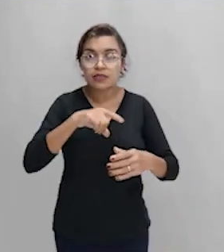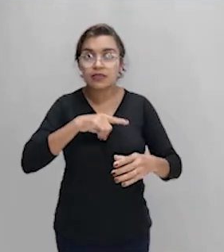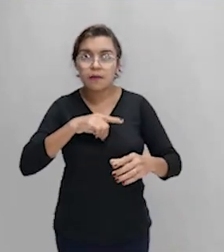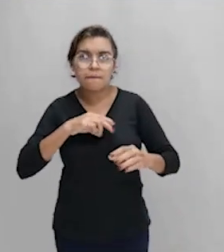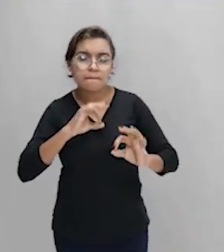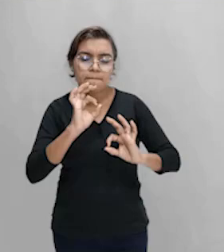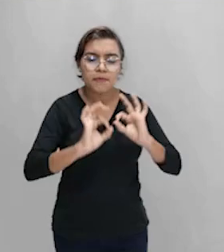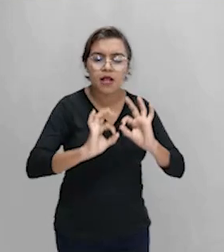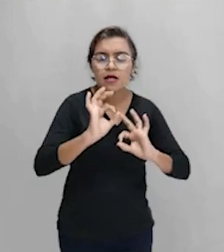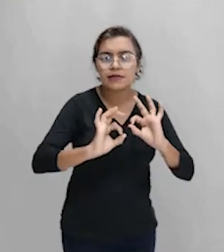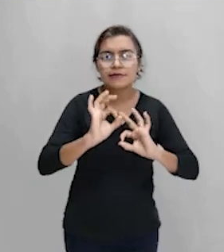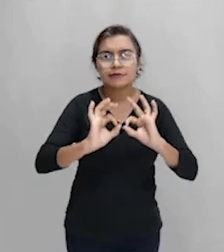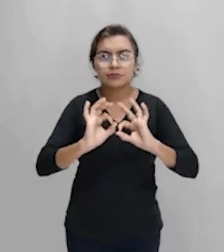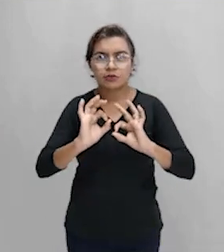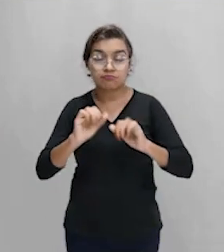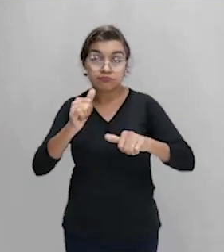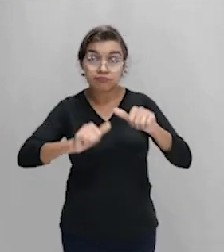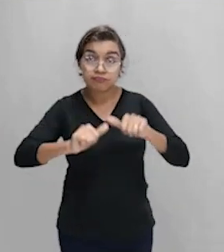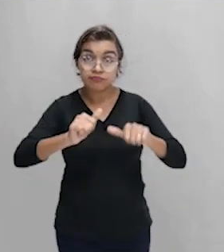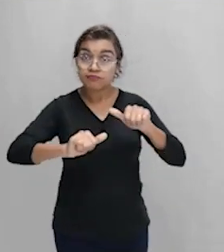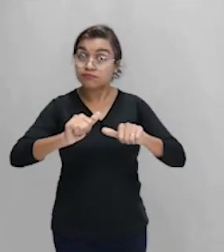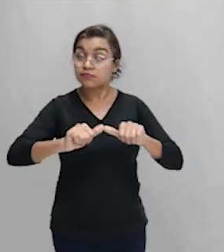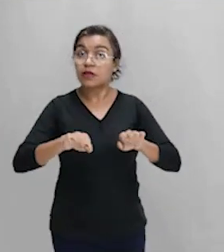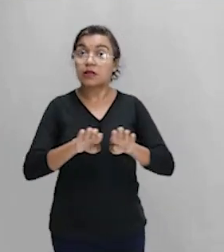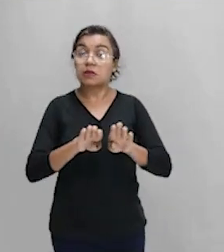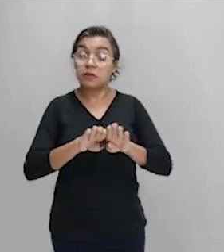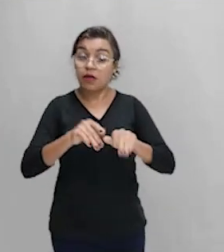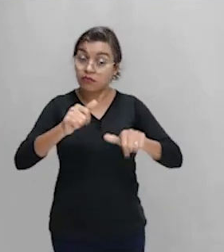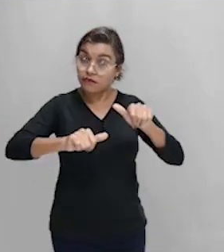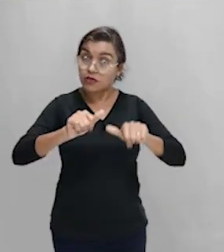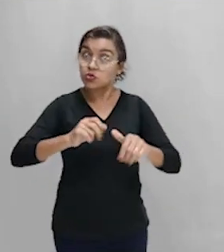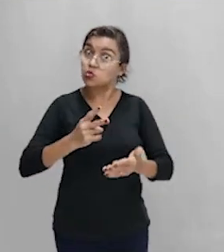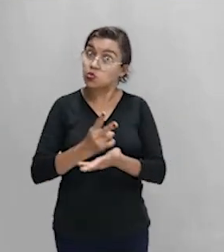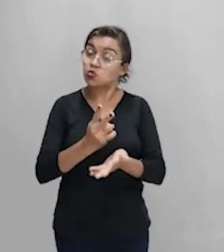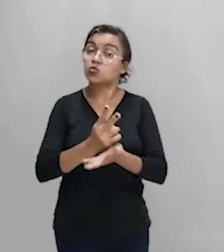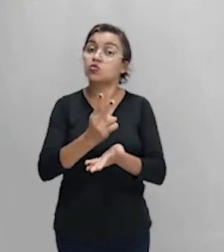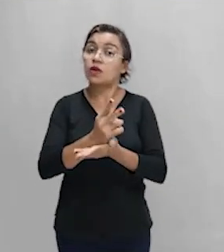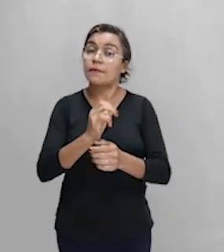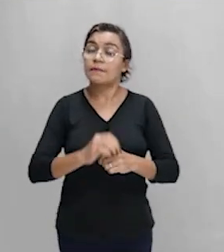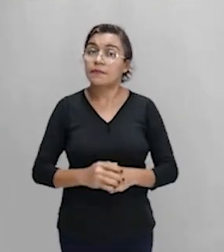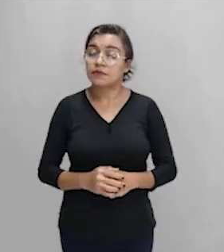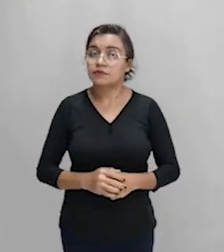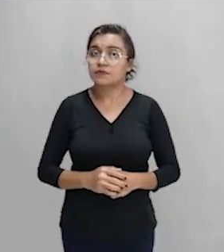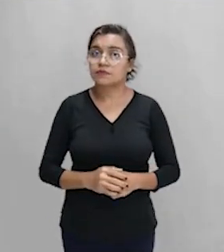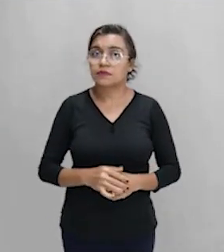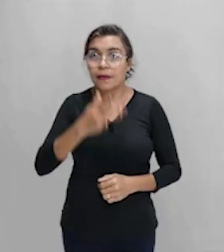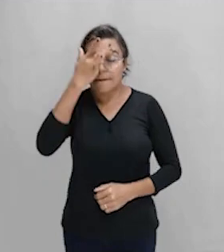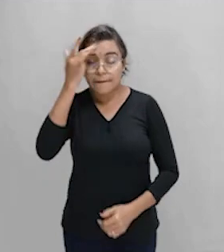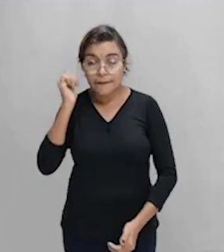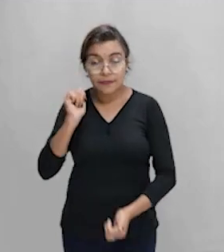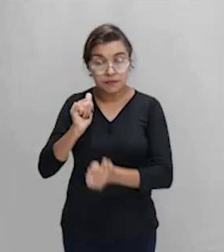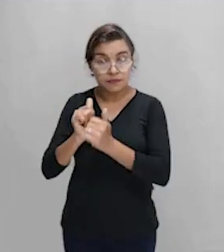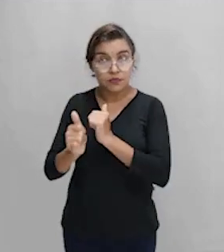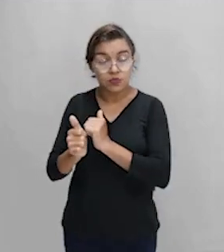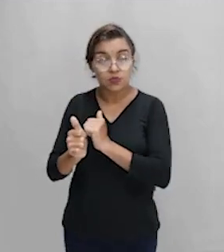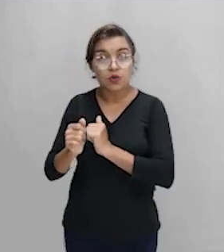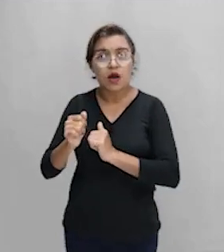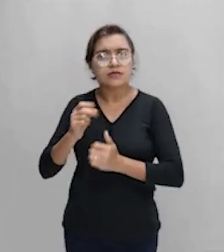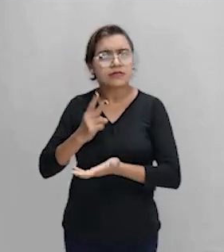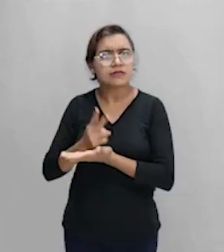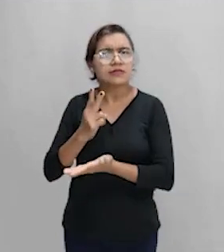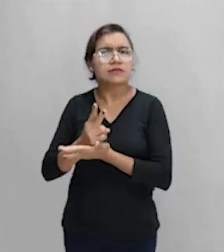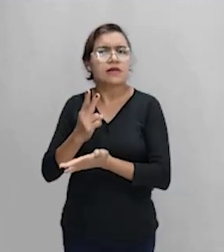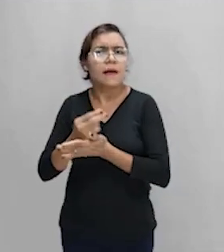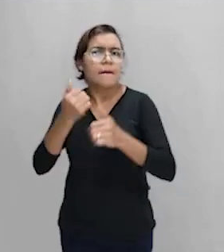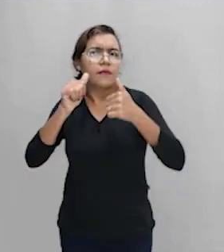avaliar. As avaliações, elas acontecem de forma constante. O indivíduo, o atleta, ele é testado de forma constante